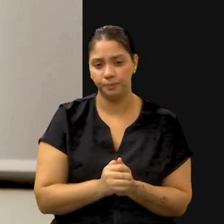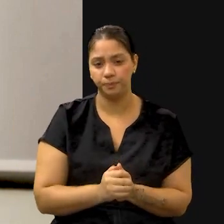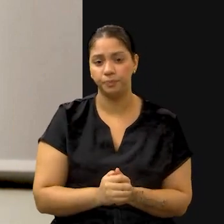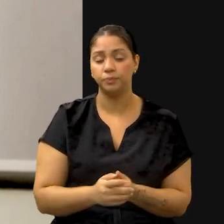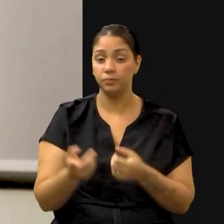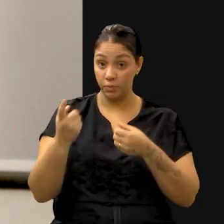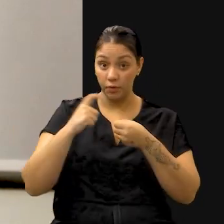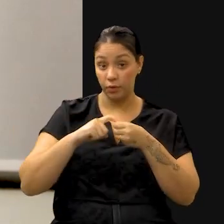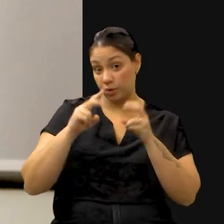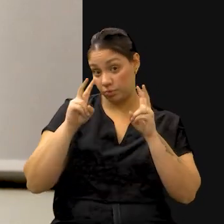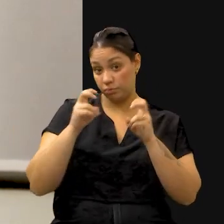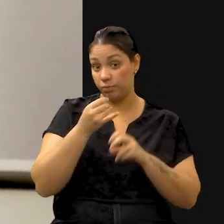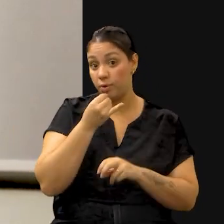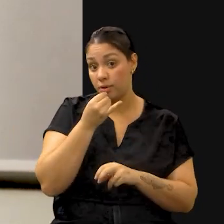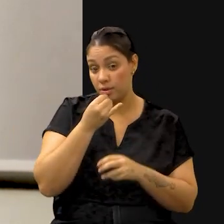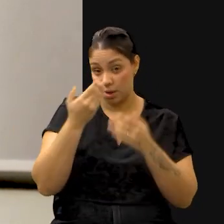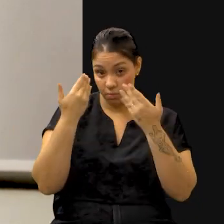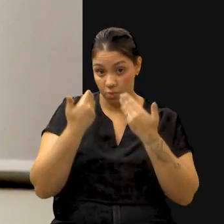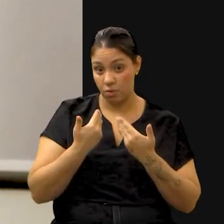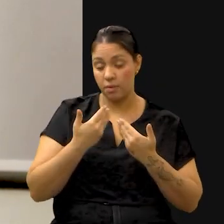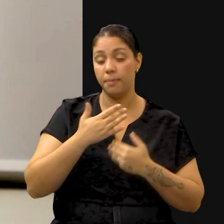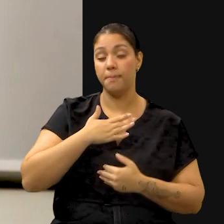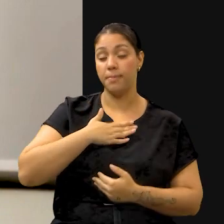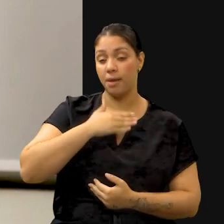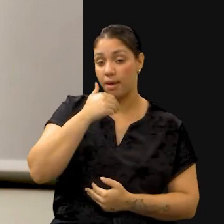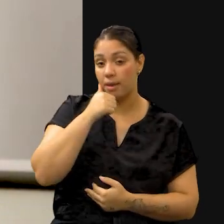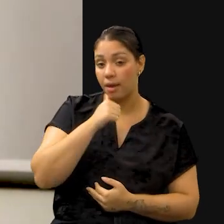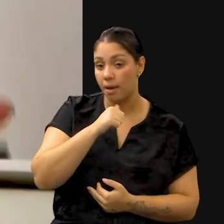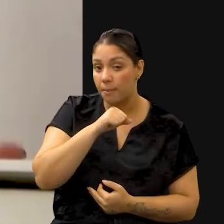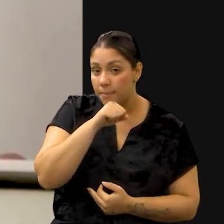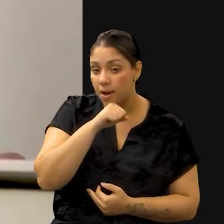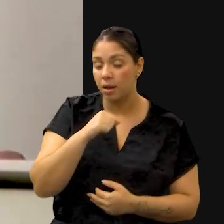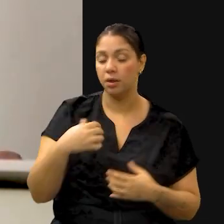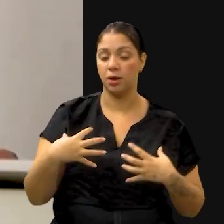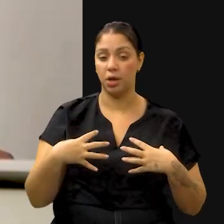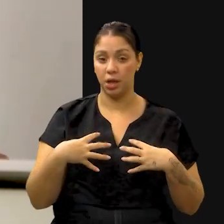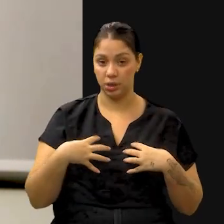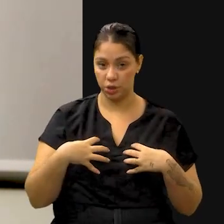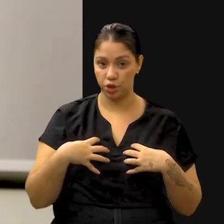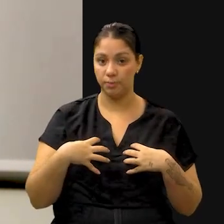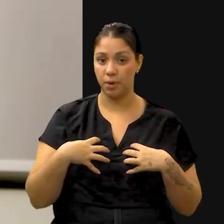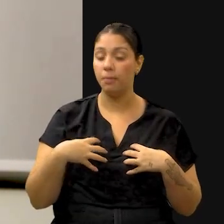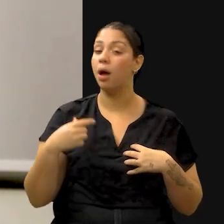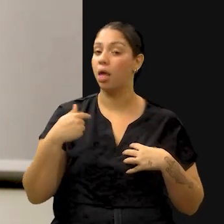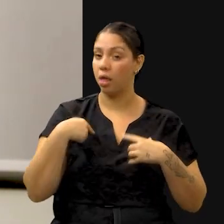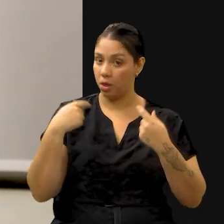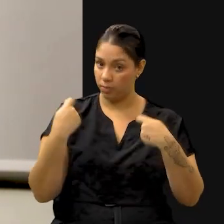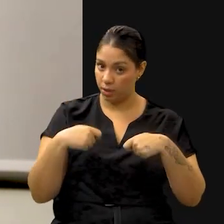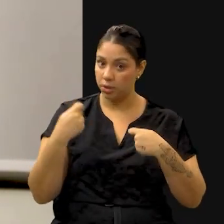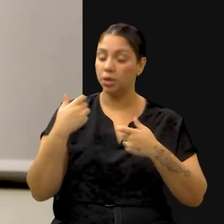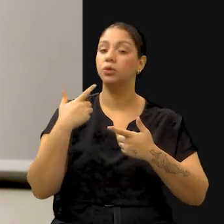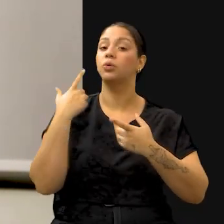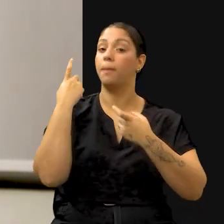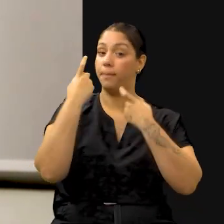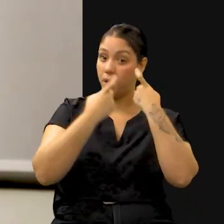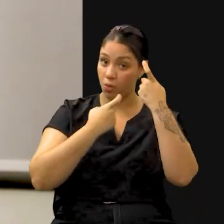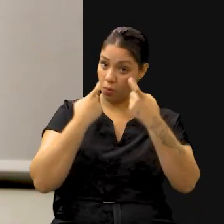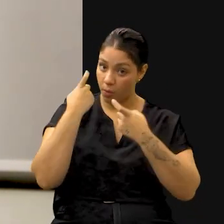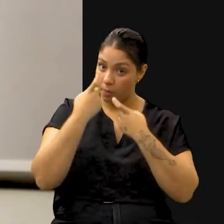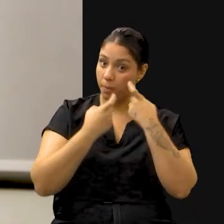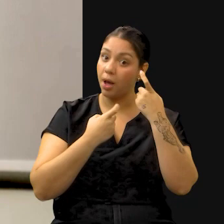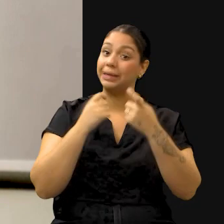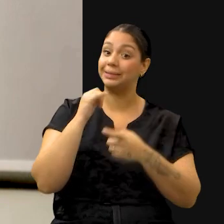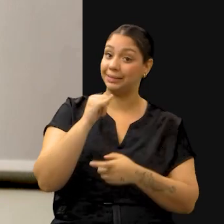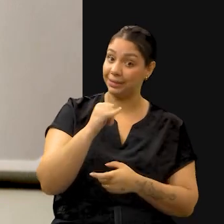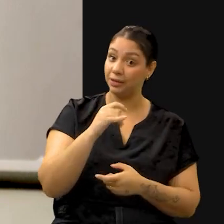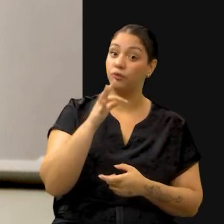meu caso, voltando, né, por exemplo, se a minha mãe tiver câncer de mama, eu preciso me preocupar em ter